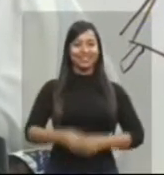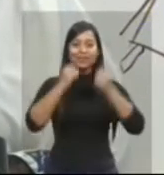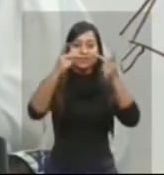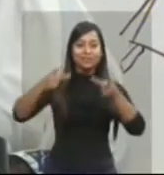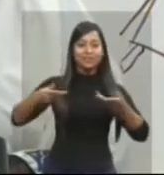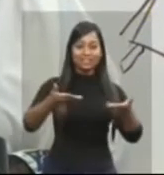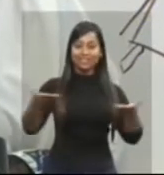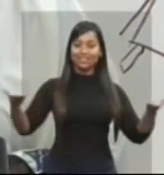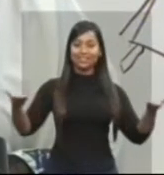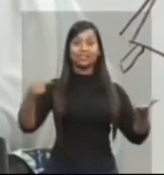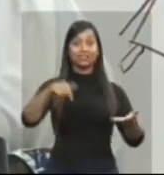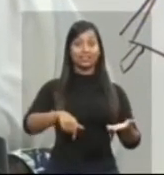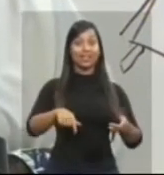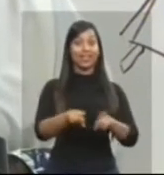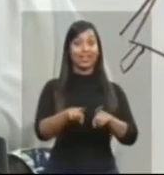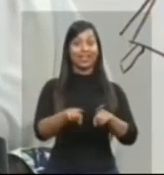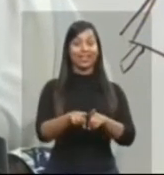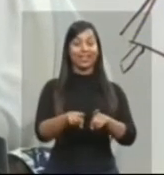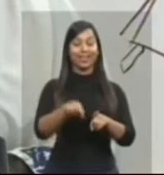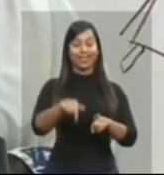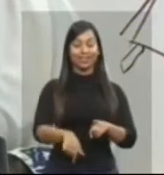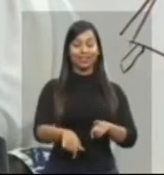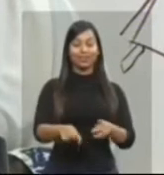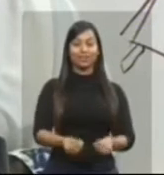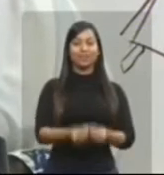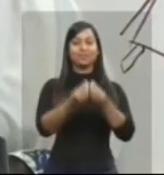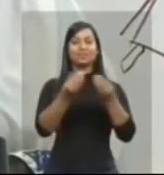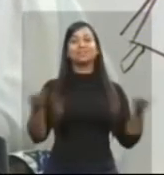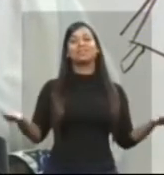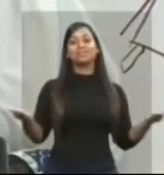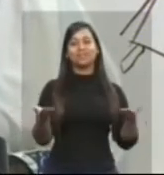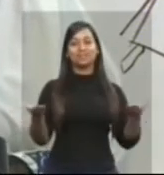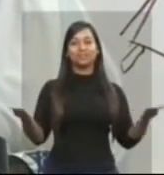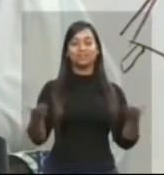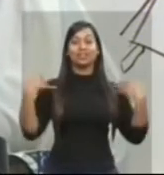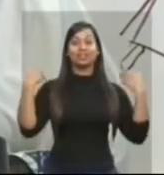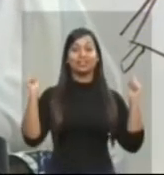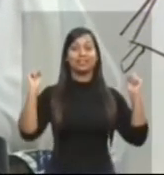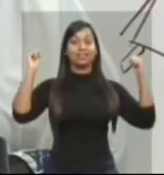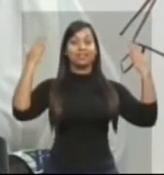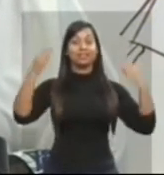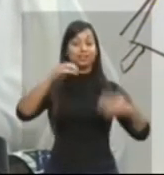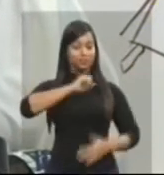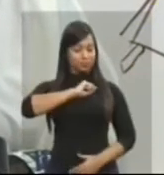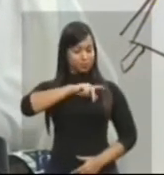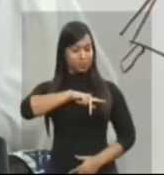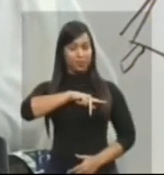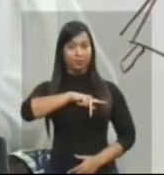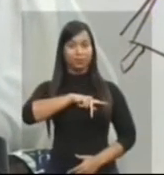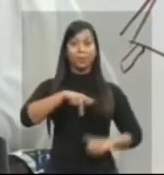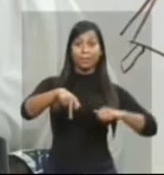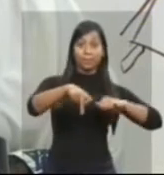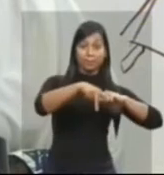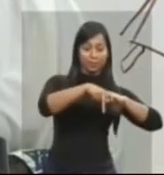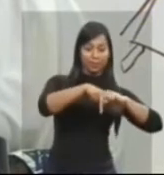Sejamos todos bem-vindos e bem-vindas a esta celebração da festa dos apóstolos